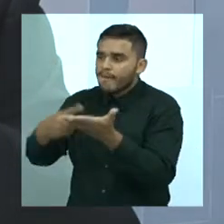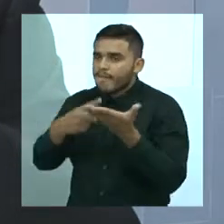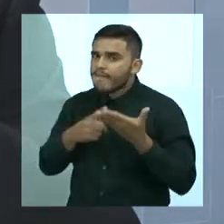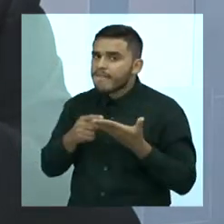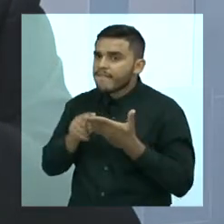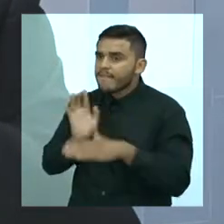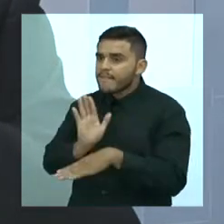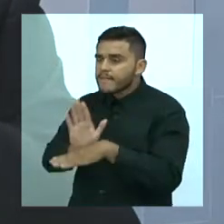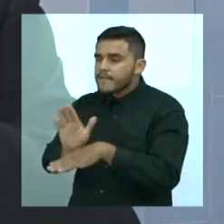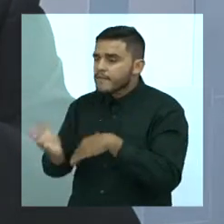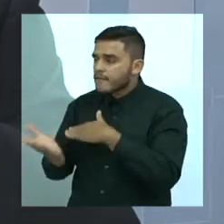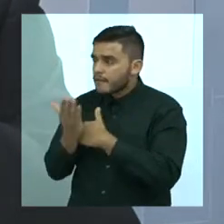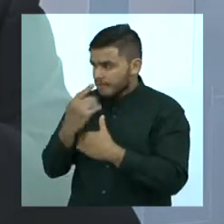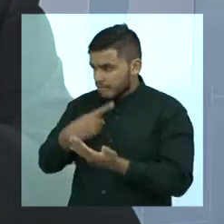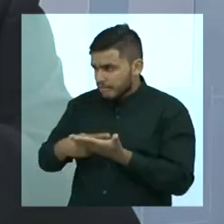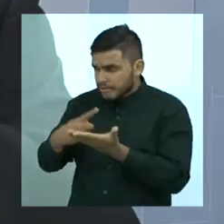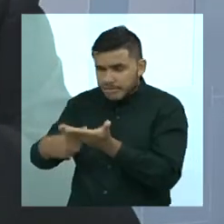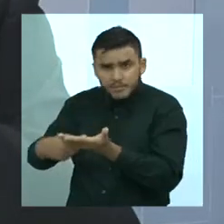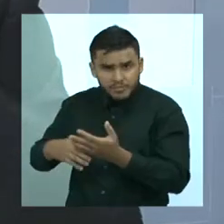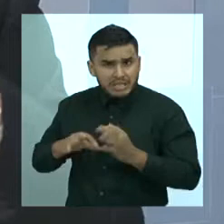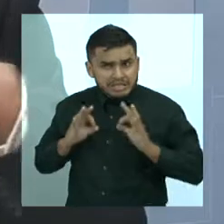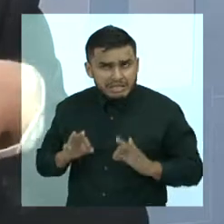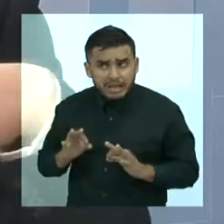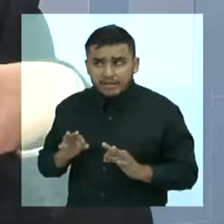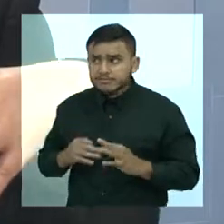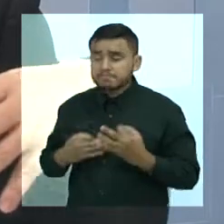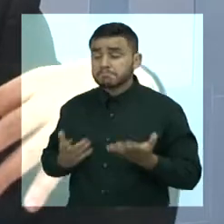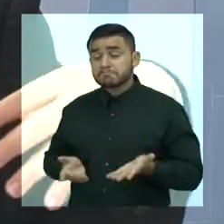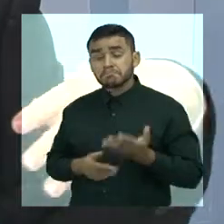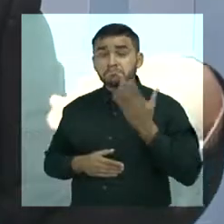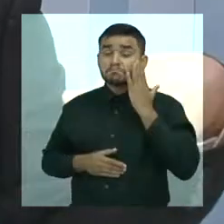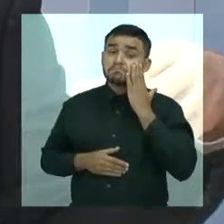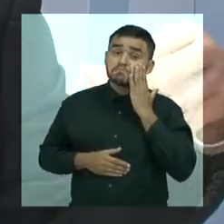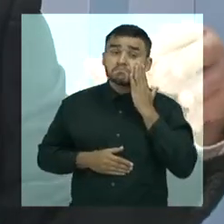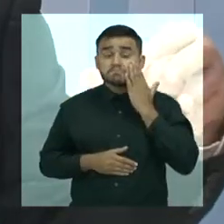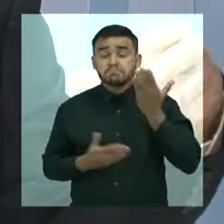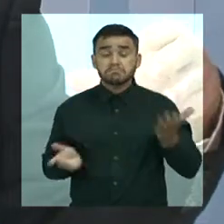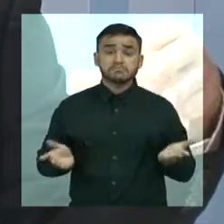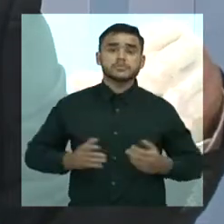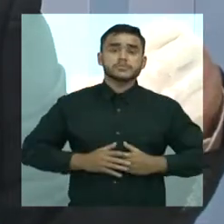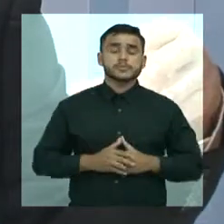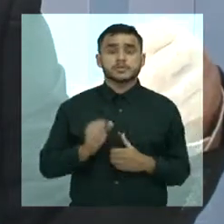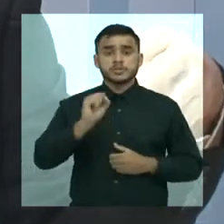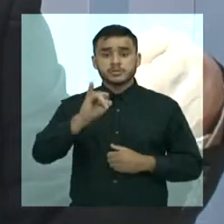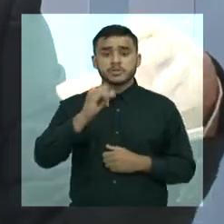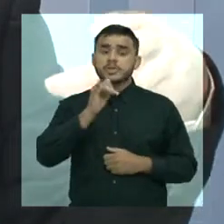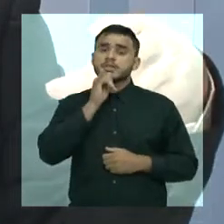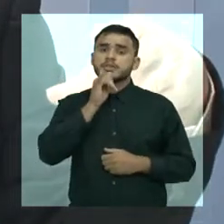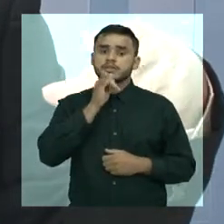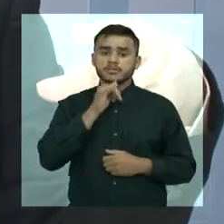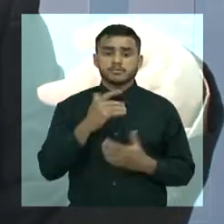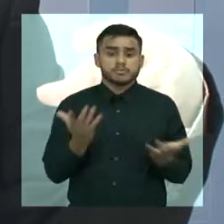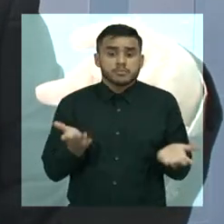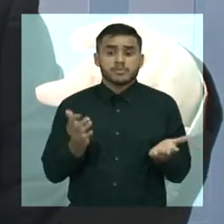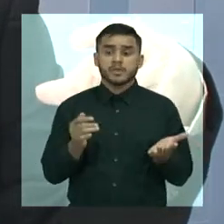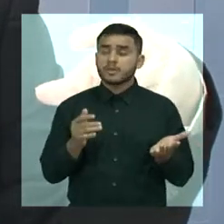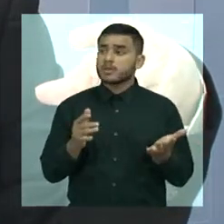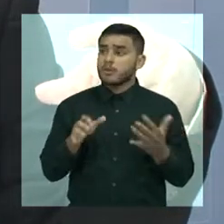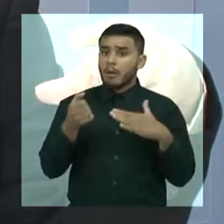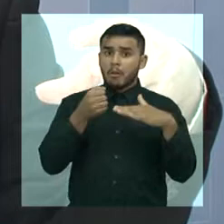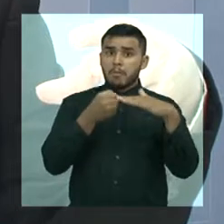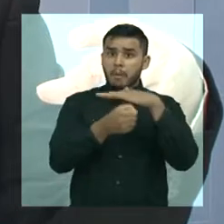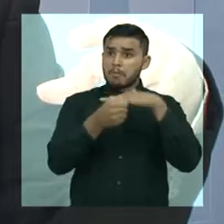houve um acordo mais voltado para acomodação de interesses futuros, que não recorresse a